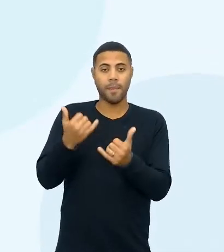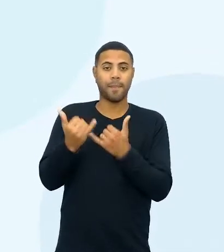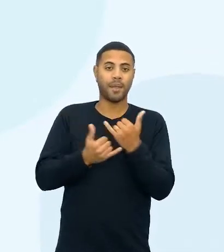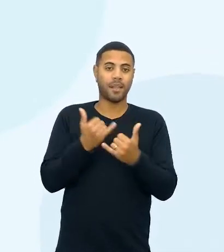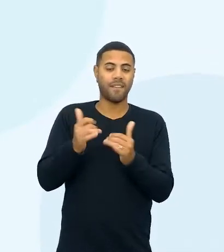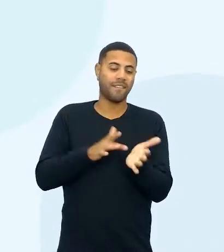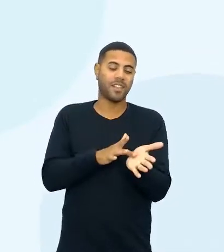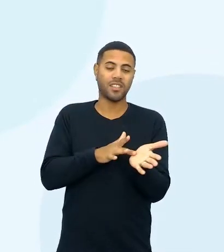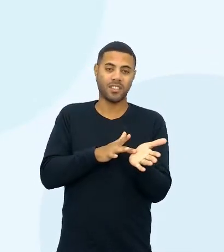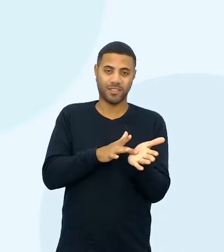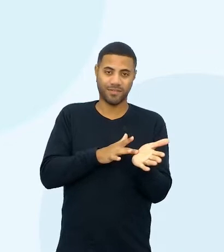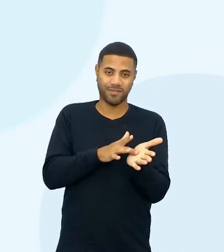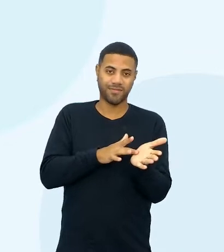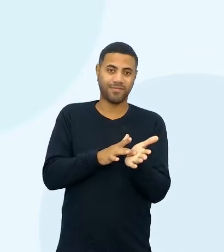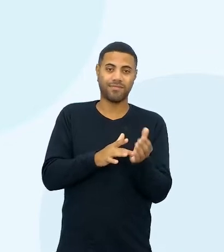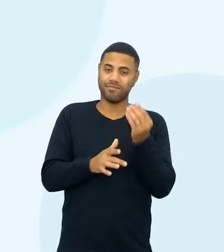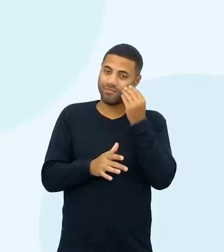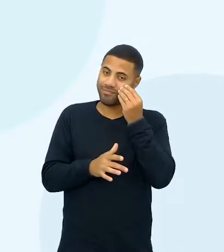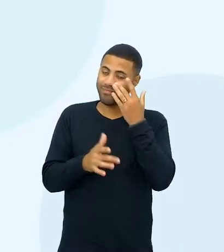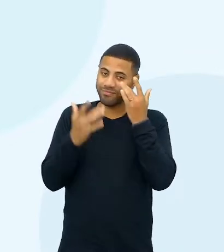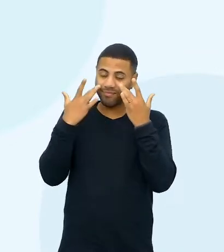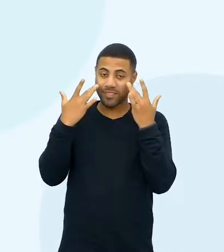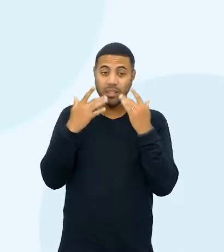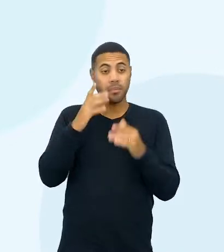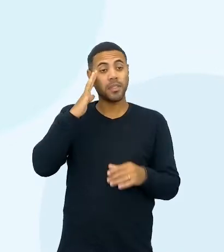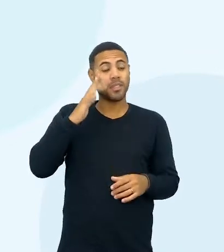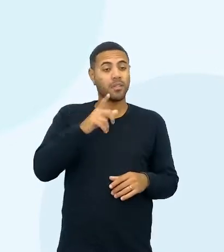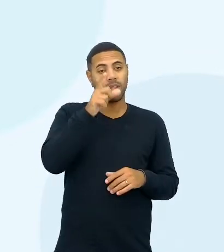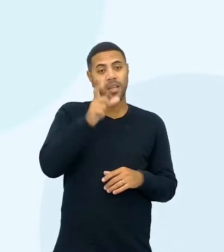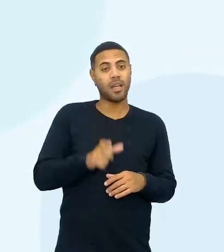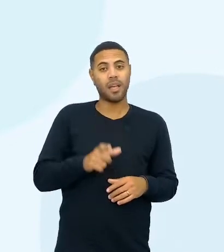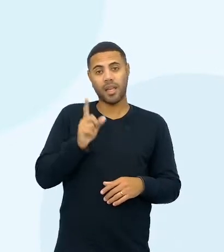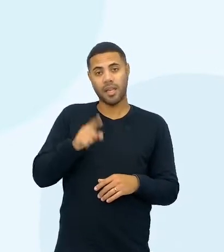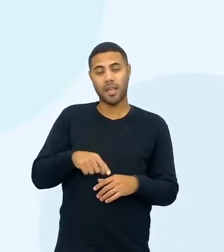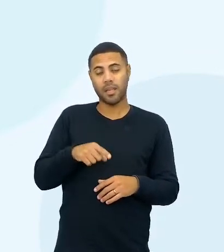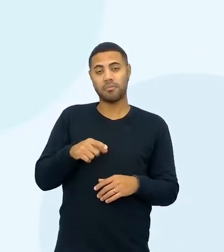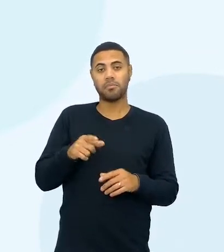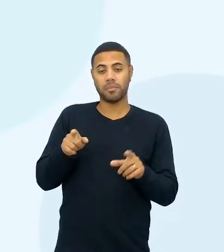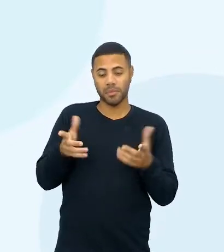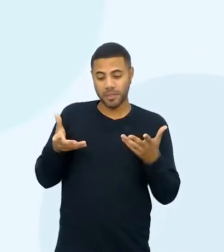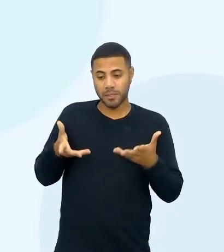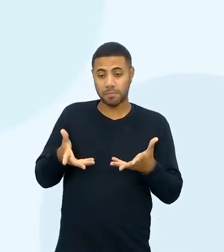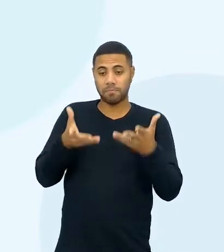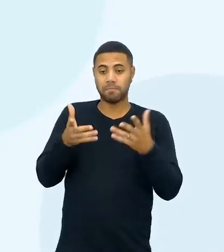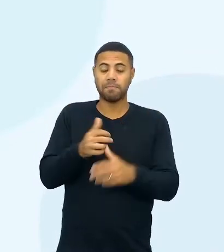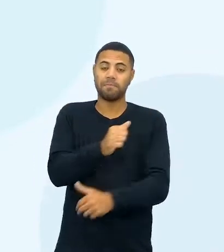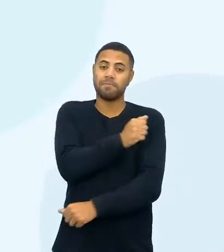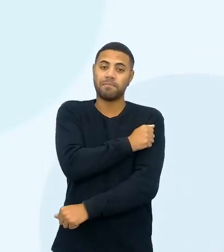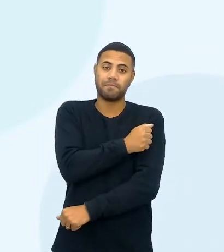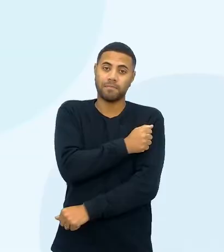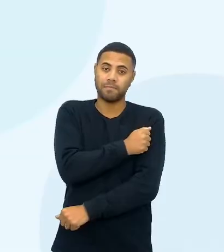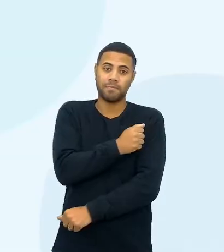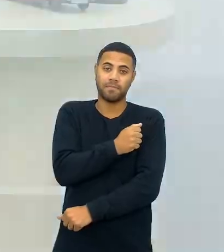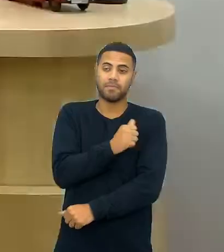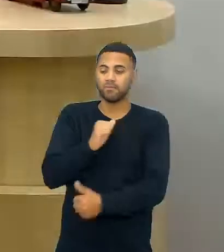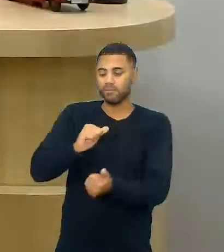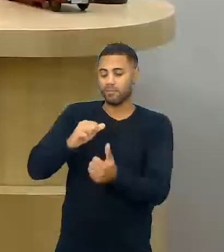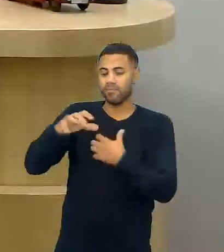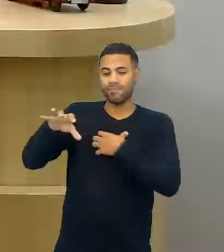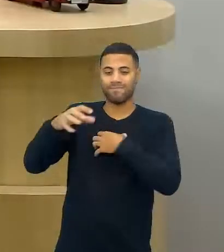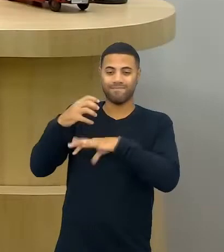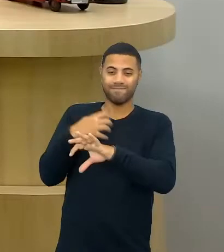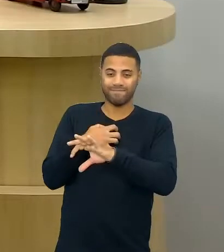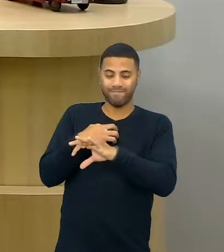faz de conta e se você fosse um. Incentivar os estudantes a atuarem no papel dos profissionais já